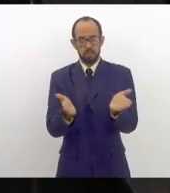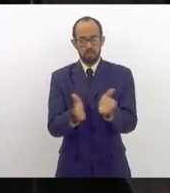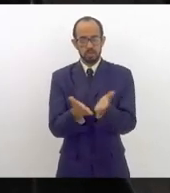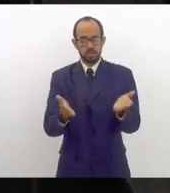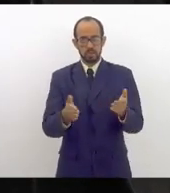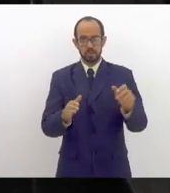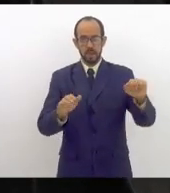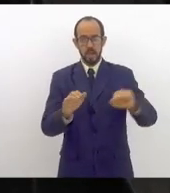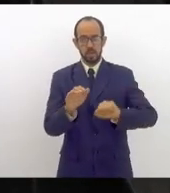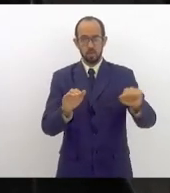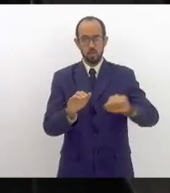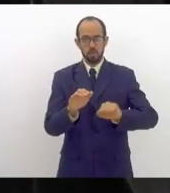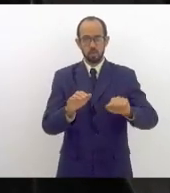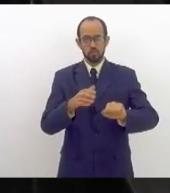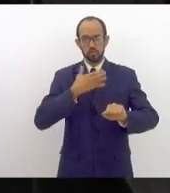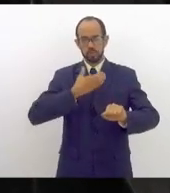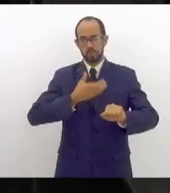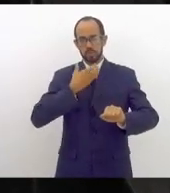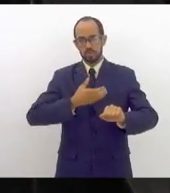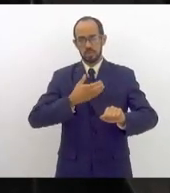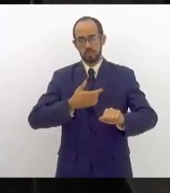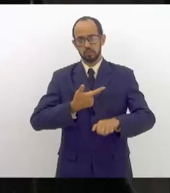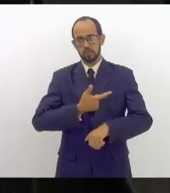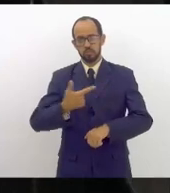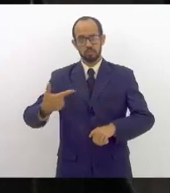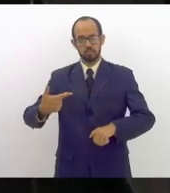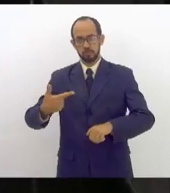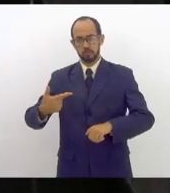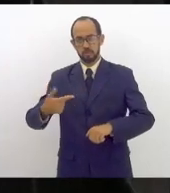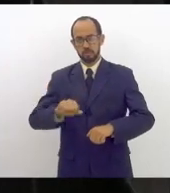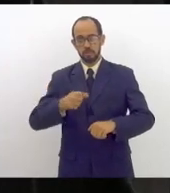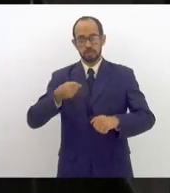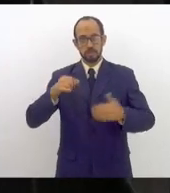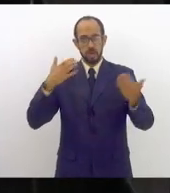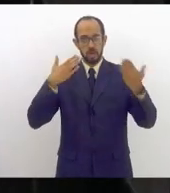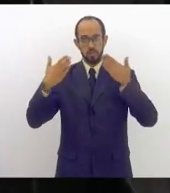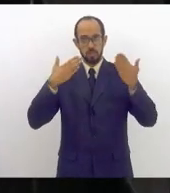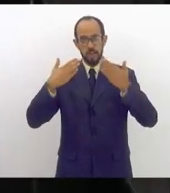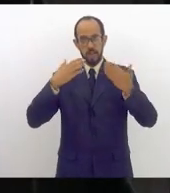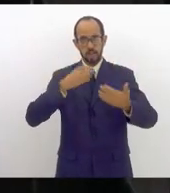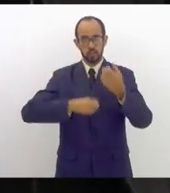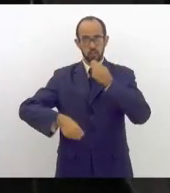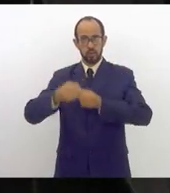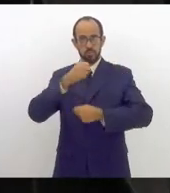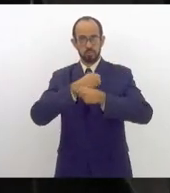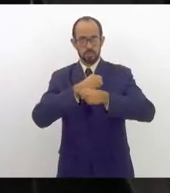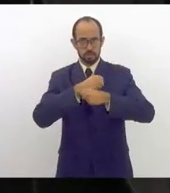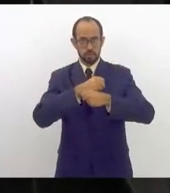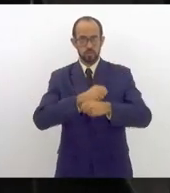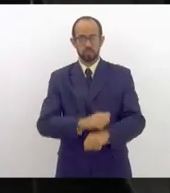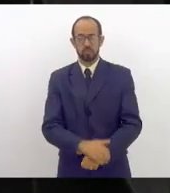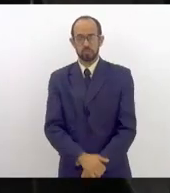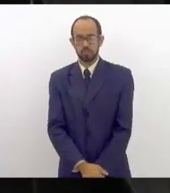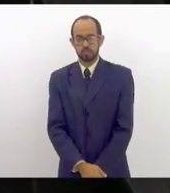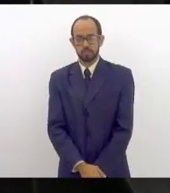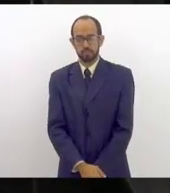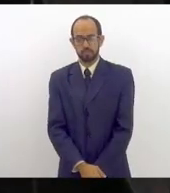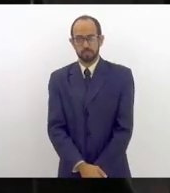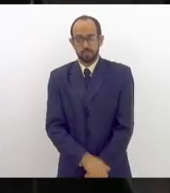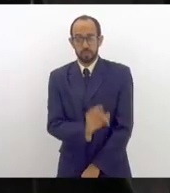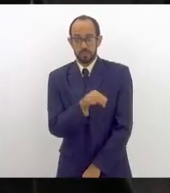dezembro de 2022, se comparado ao mesmo período de 2021. Quem está